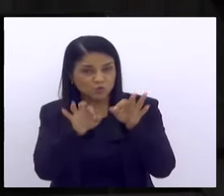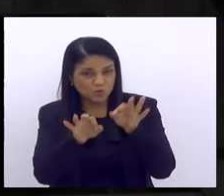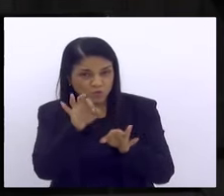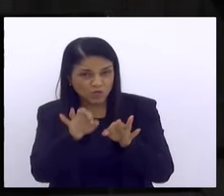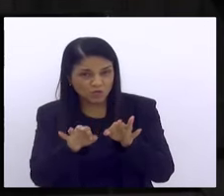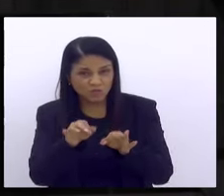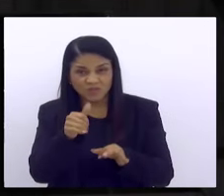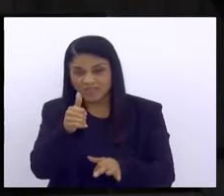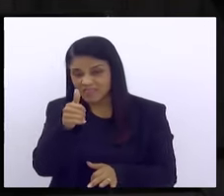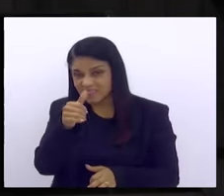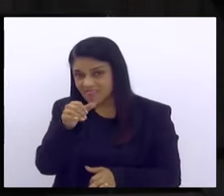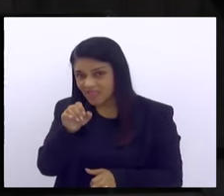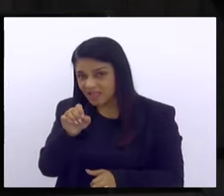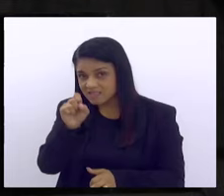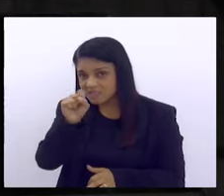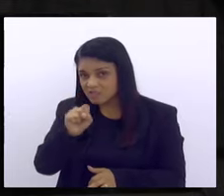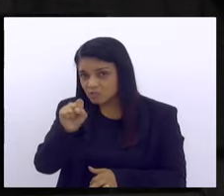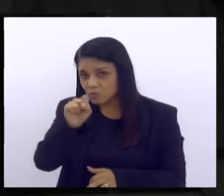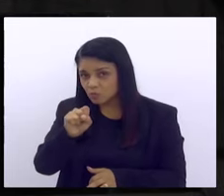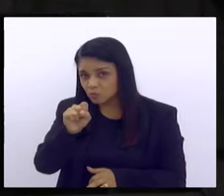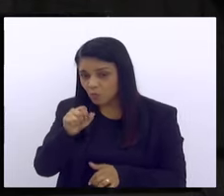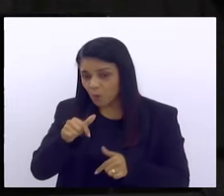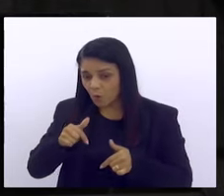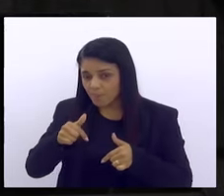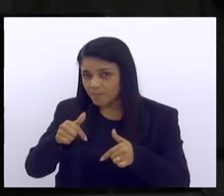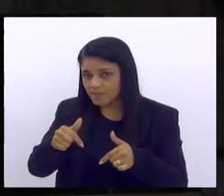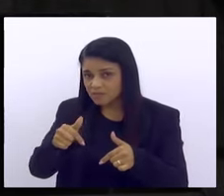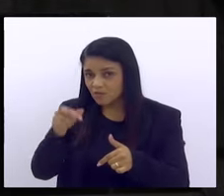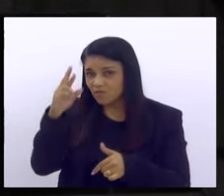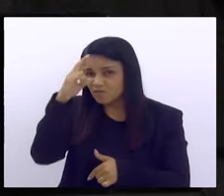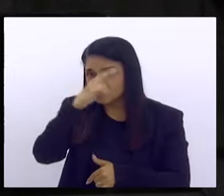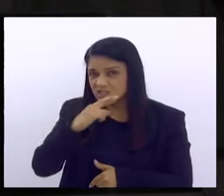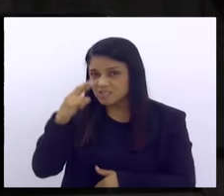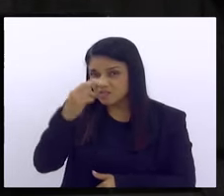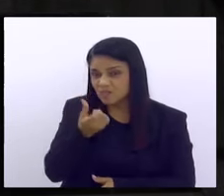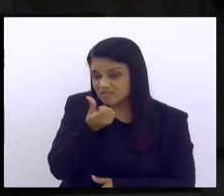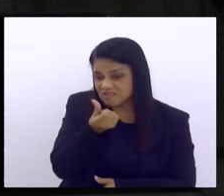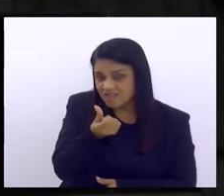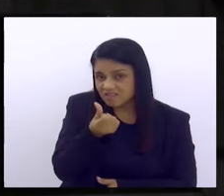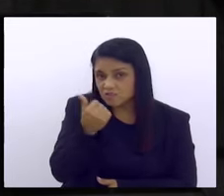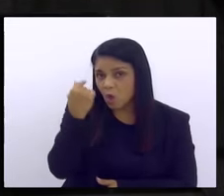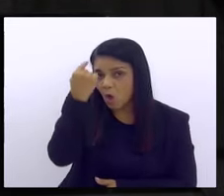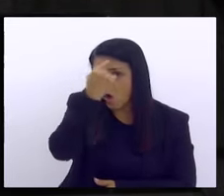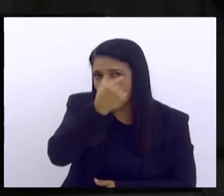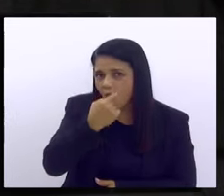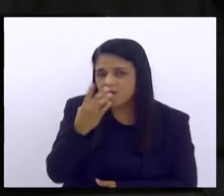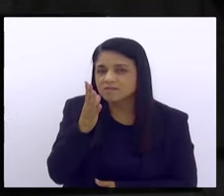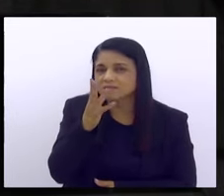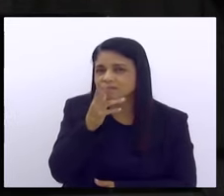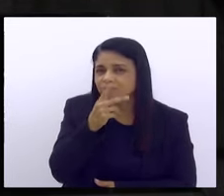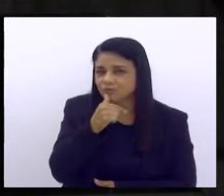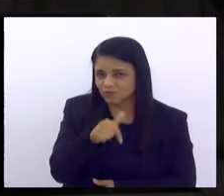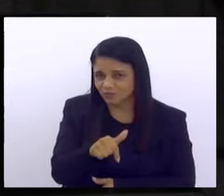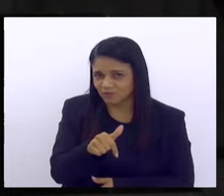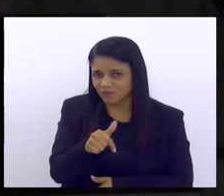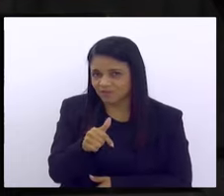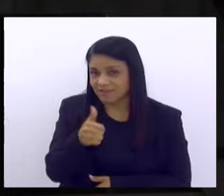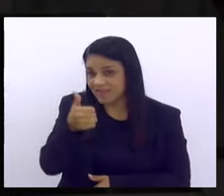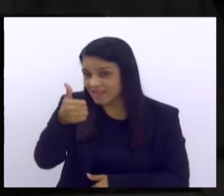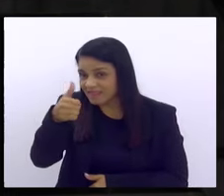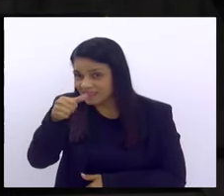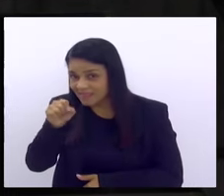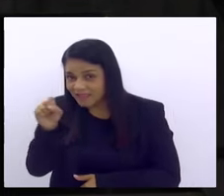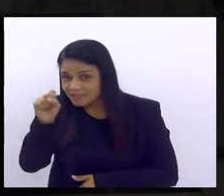10 segundos. Uma fiscalização que durou 6 horas. 10 segundos não pode sobrepor